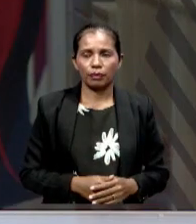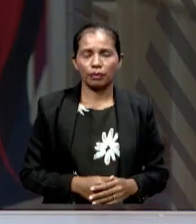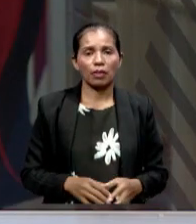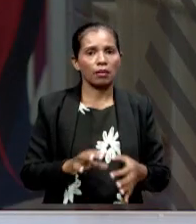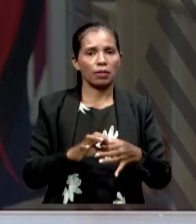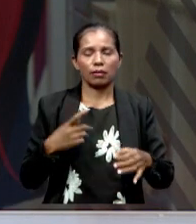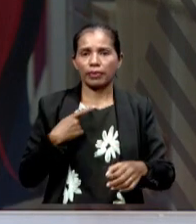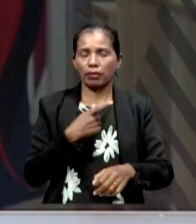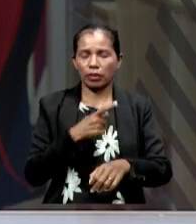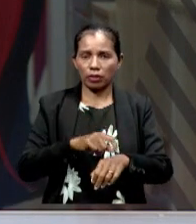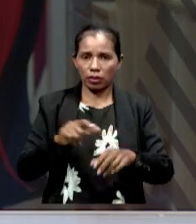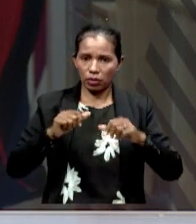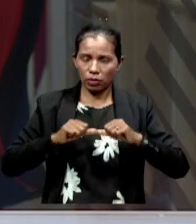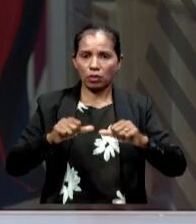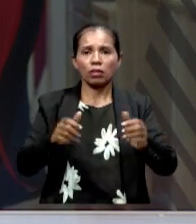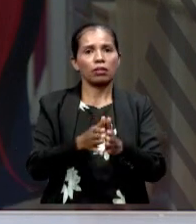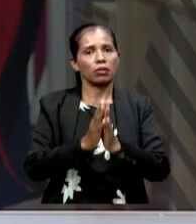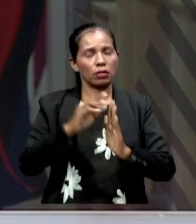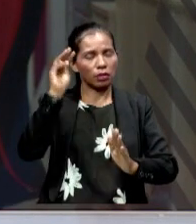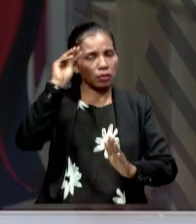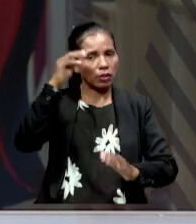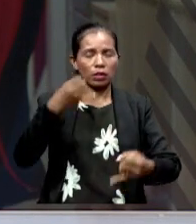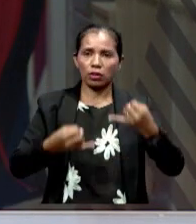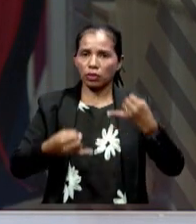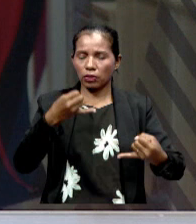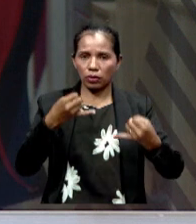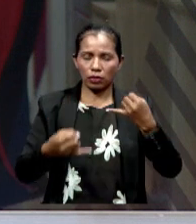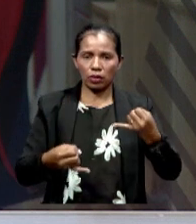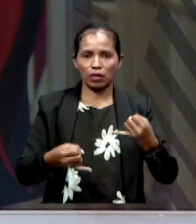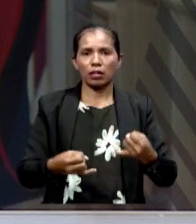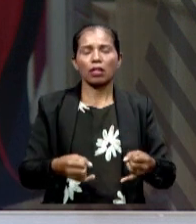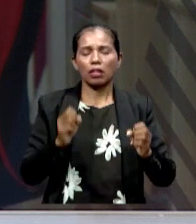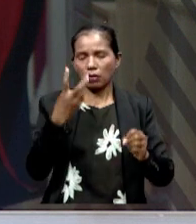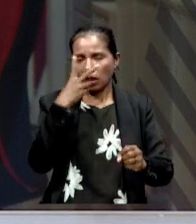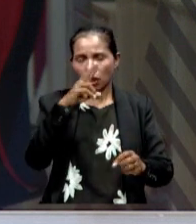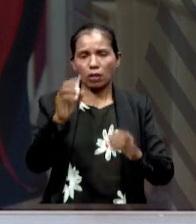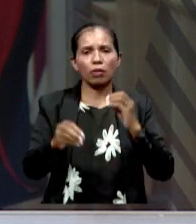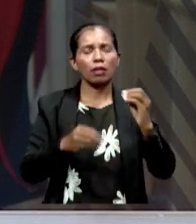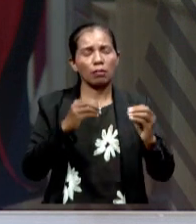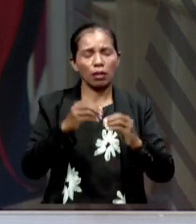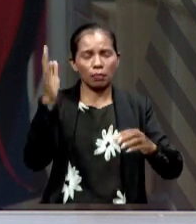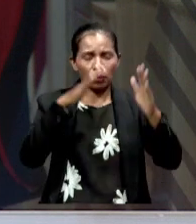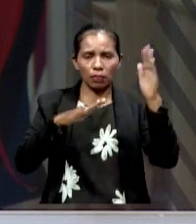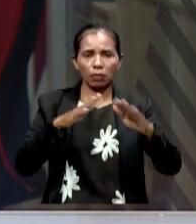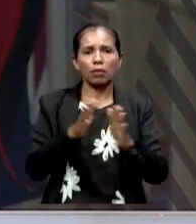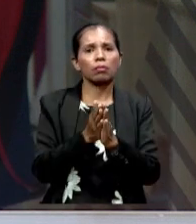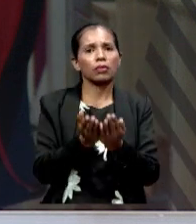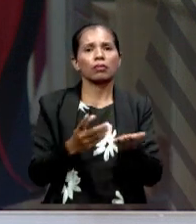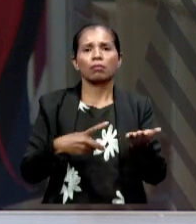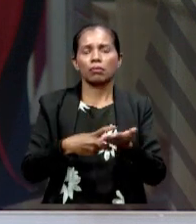Membro do Parlamento Nacional continua a exigir ao Ministério de Justiça ato resolve a lei de problema passaporte.